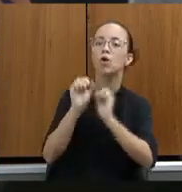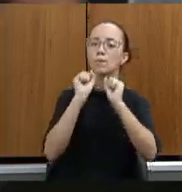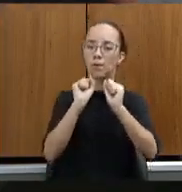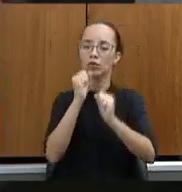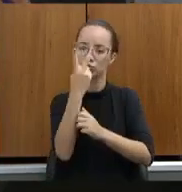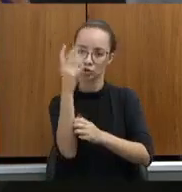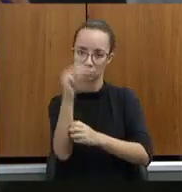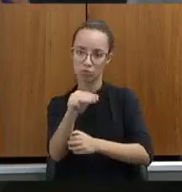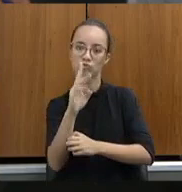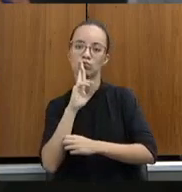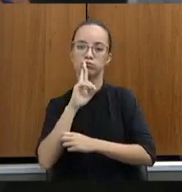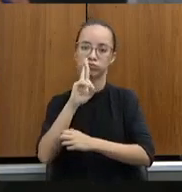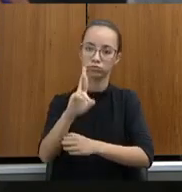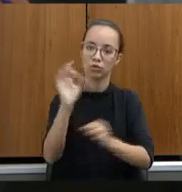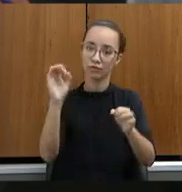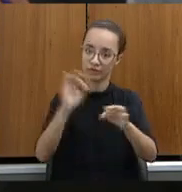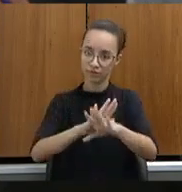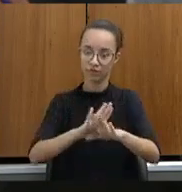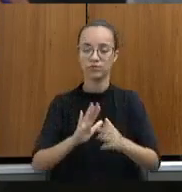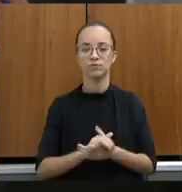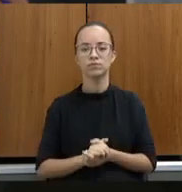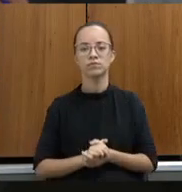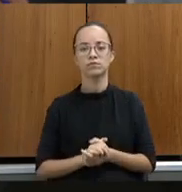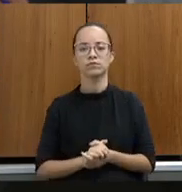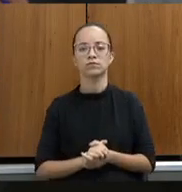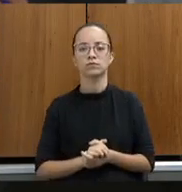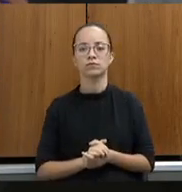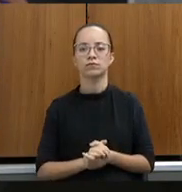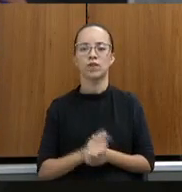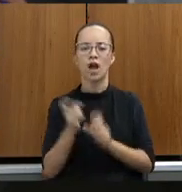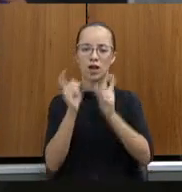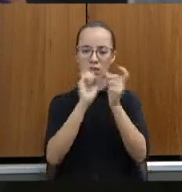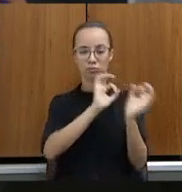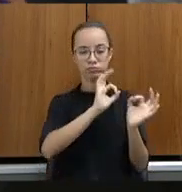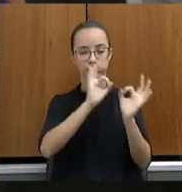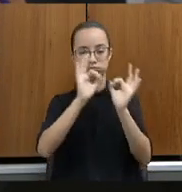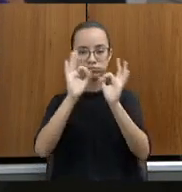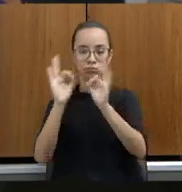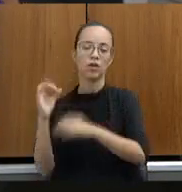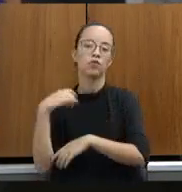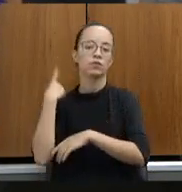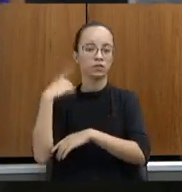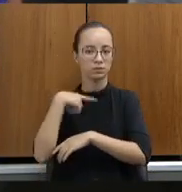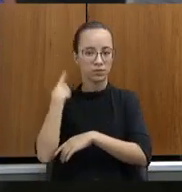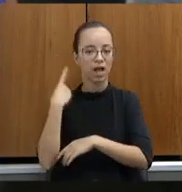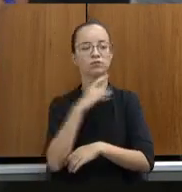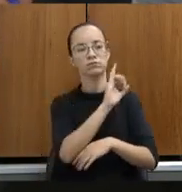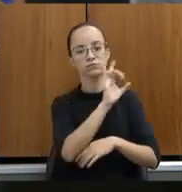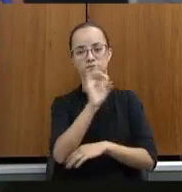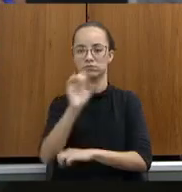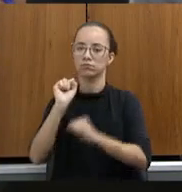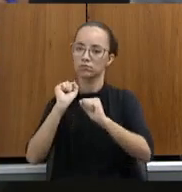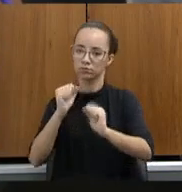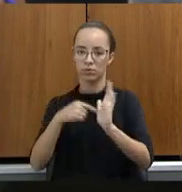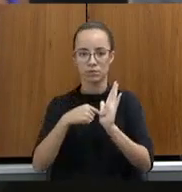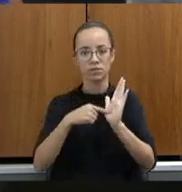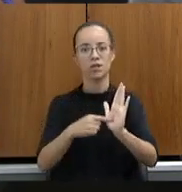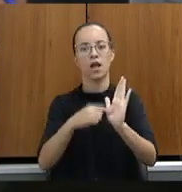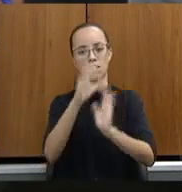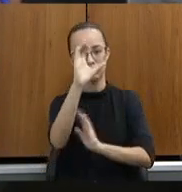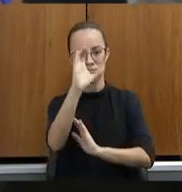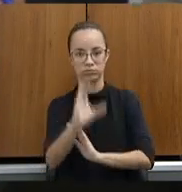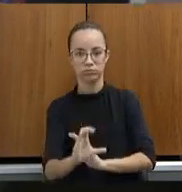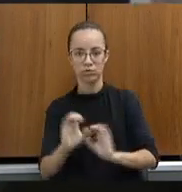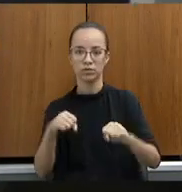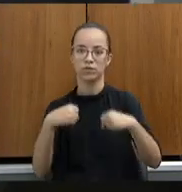suas considerações finais no decorrer da reunião as deputadas e os deputados poderão apresentar na comissão de